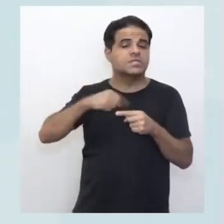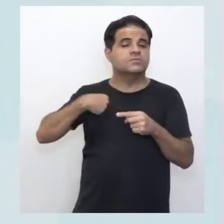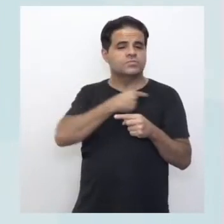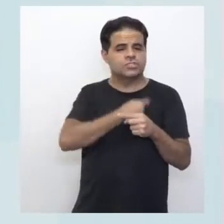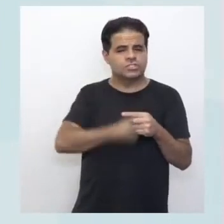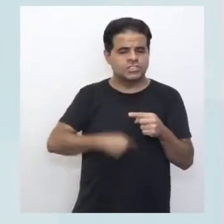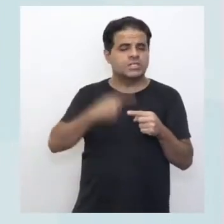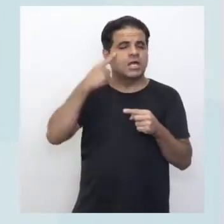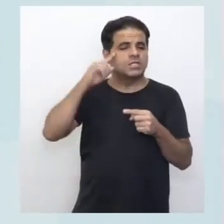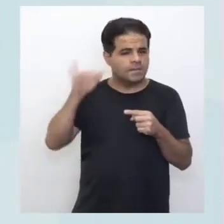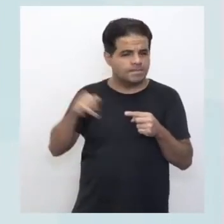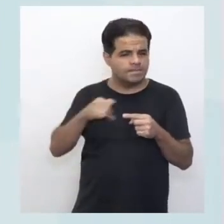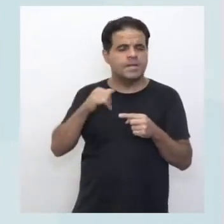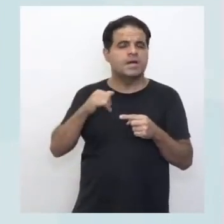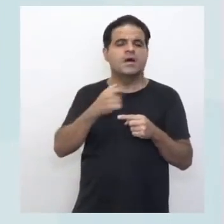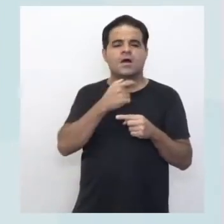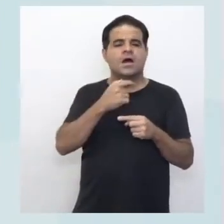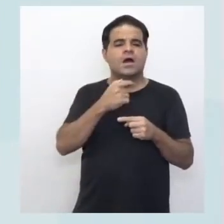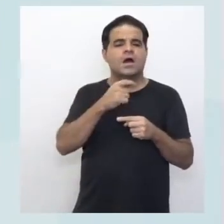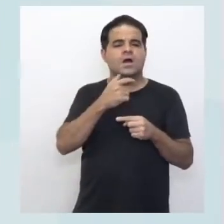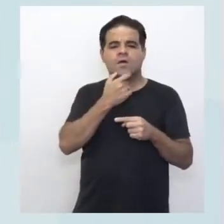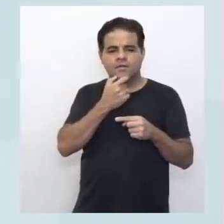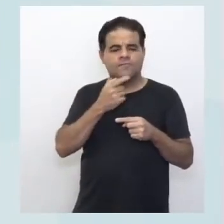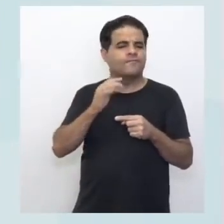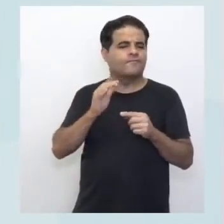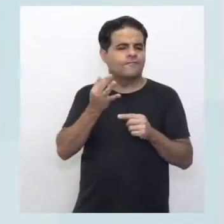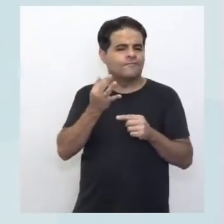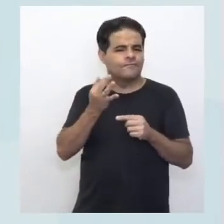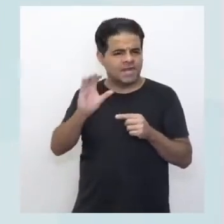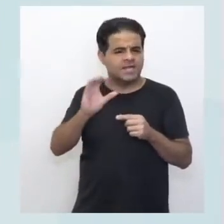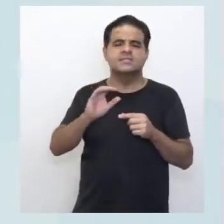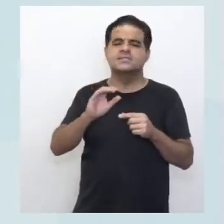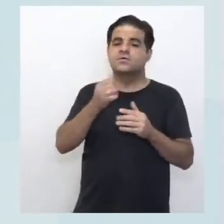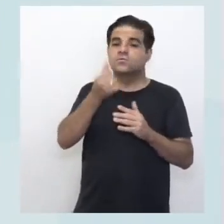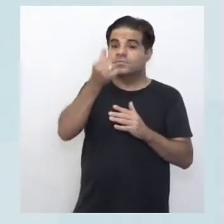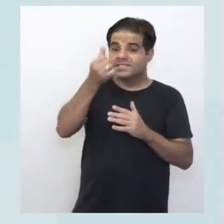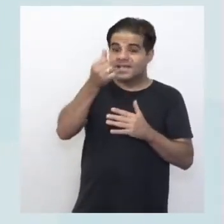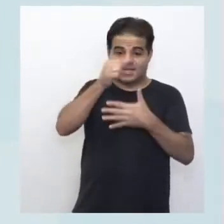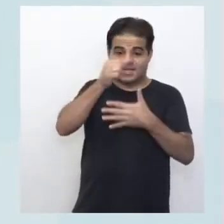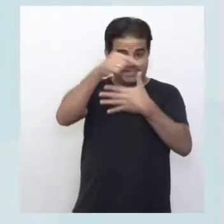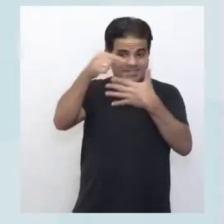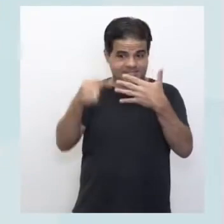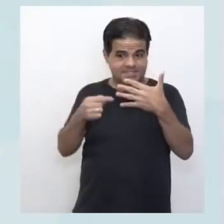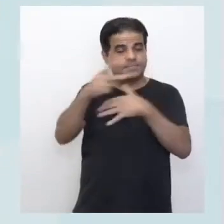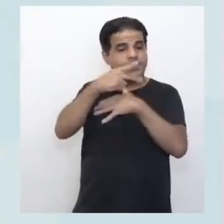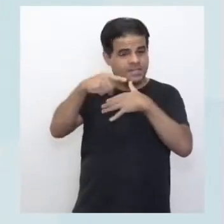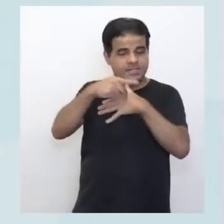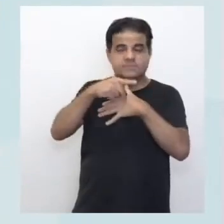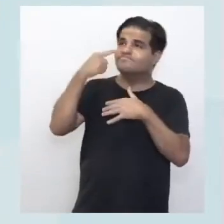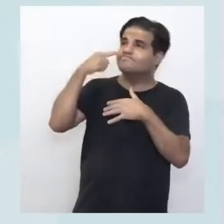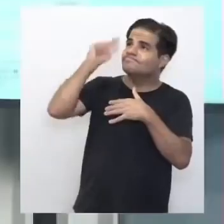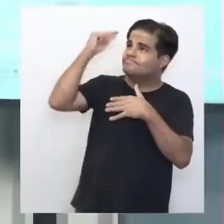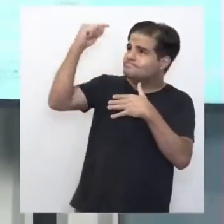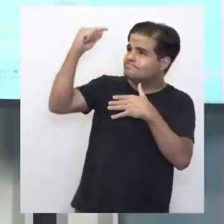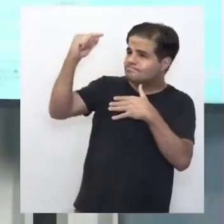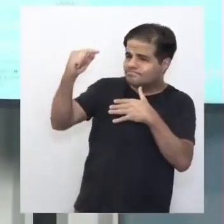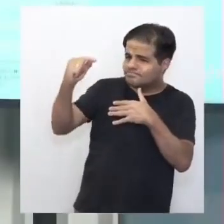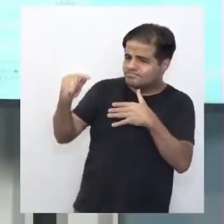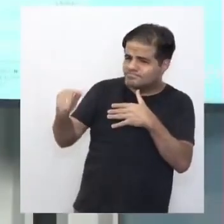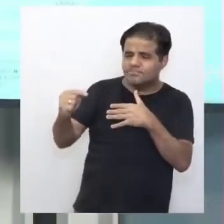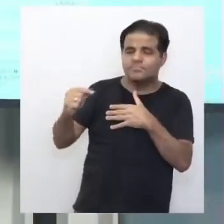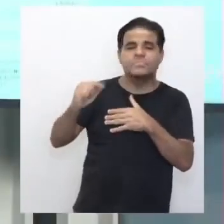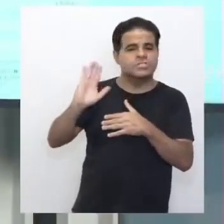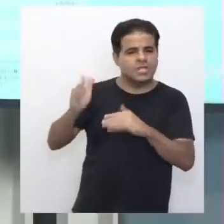Japão, Alemanha, Reino Unido, França, né? Então a gente vê que os 6 primeiros países são aqueles países considerados países desenvolvidos,